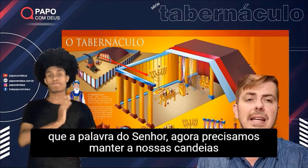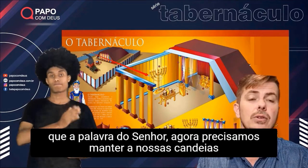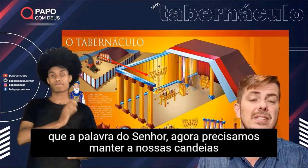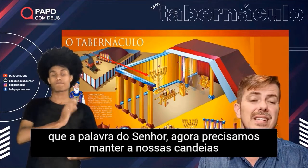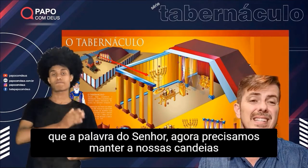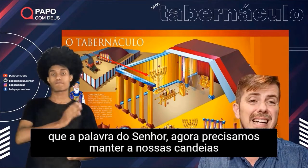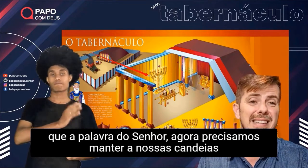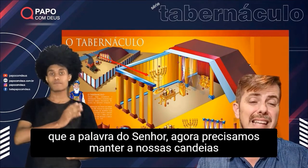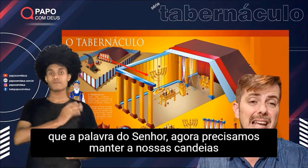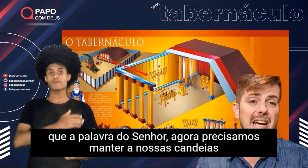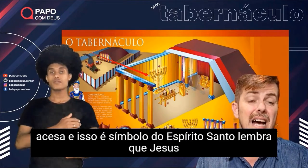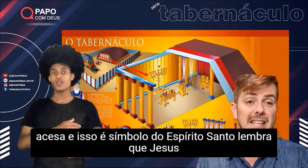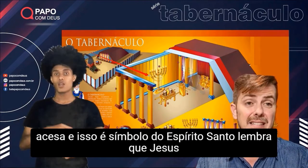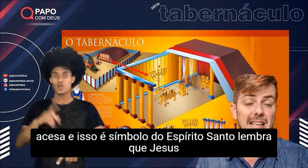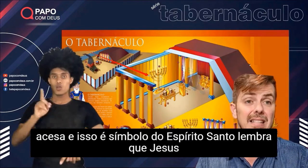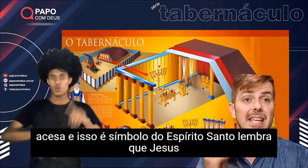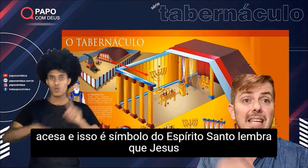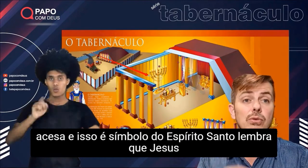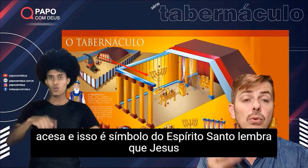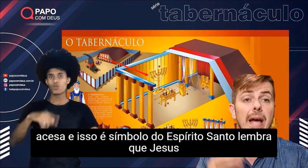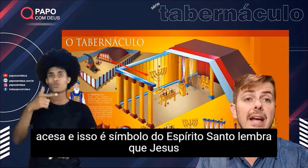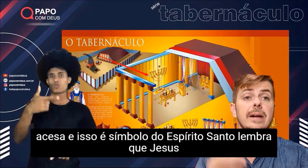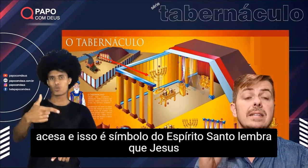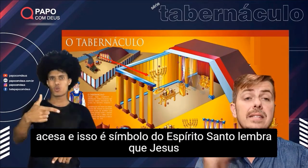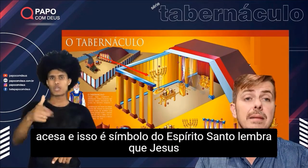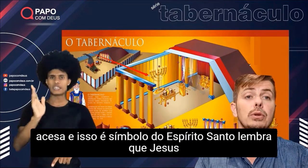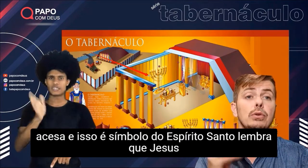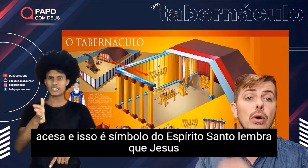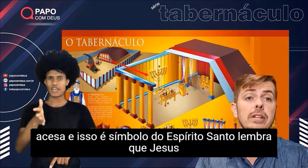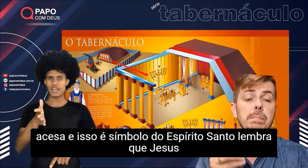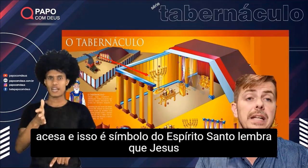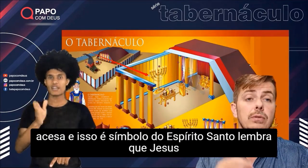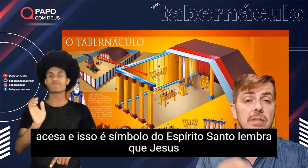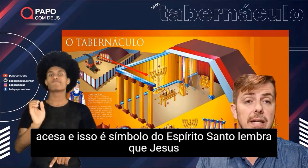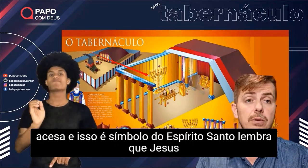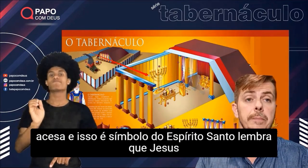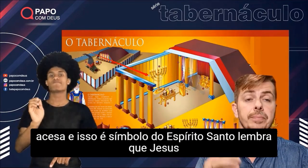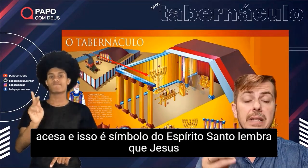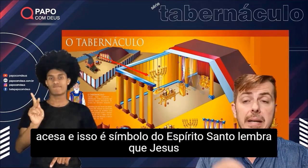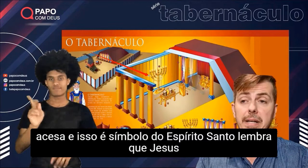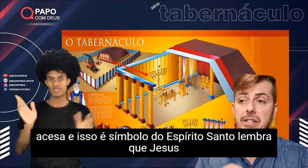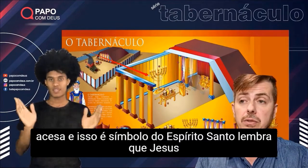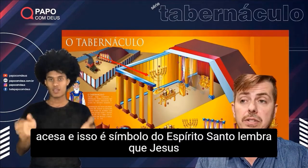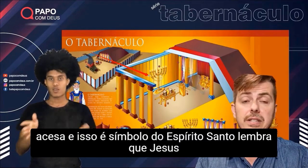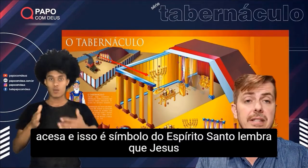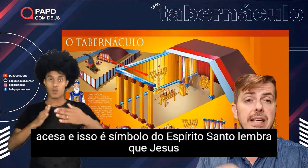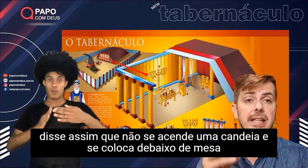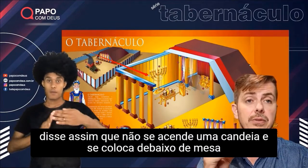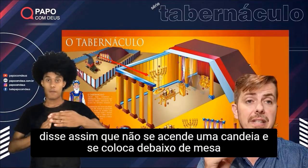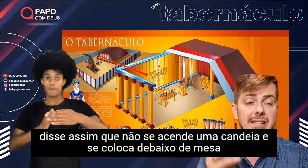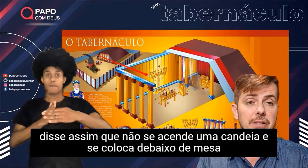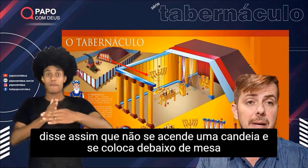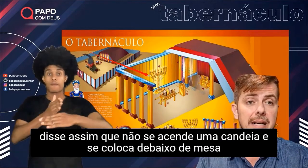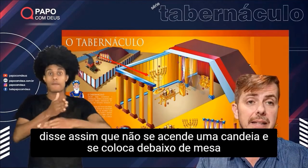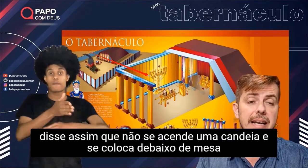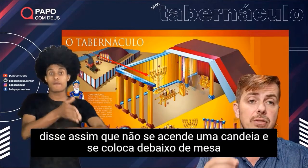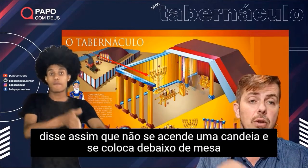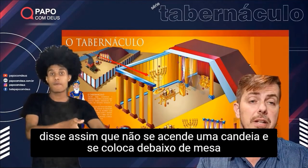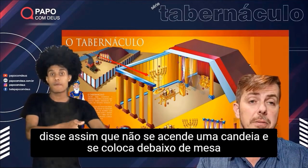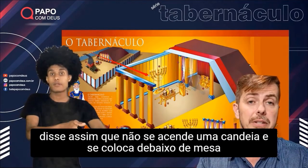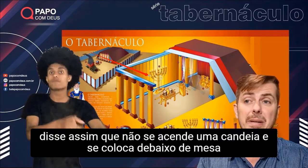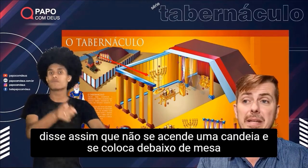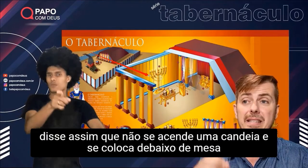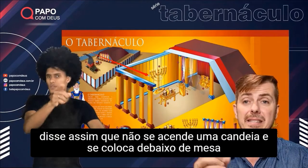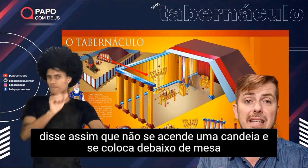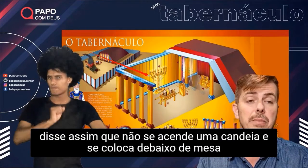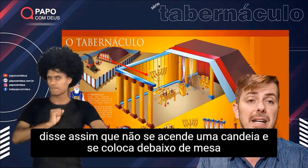quê? Manter a nossa candeia acesa. E isso é símbolo do Espírito Santo. Lembra que Jesus disse assim, que não se acende uma candeia e se